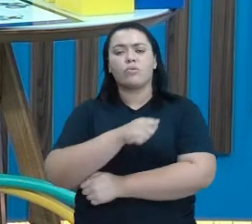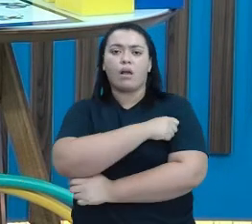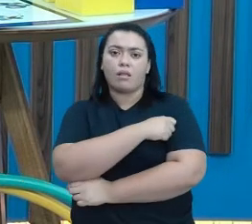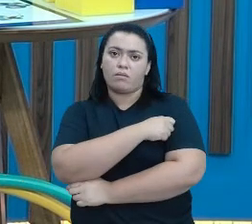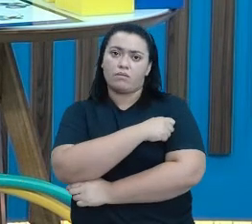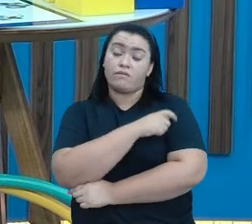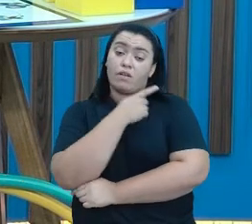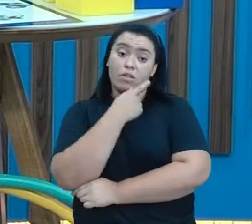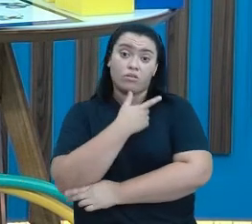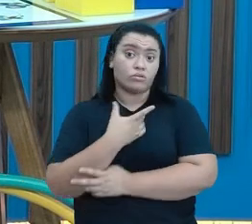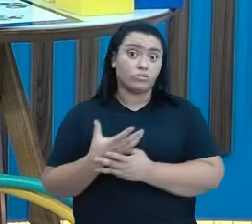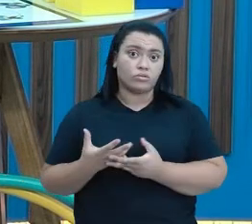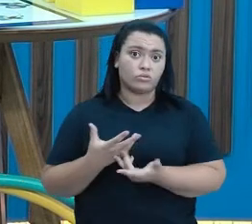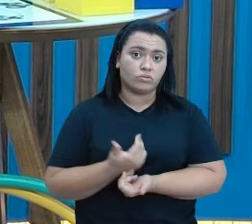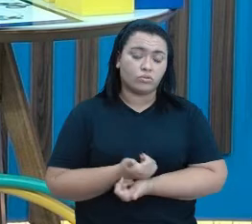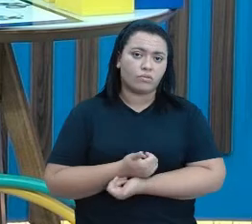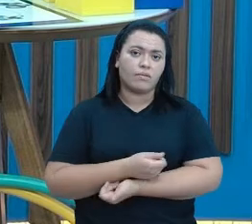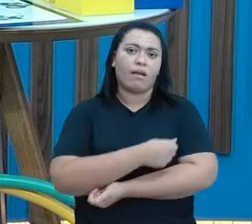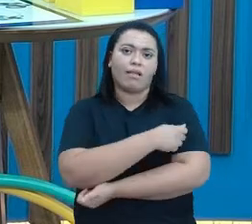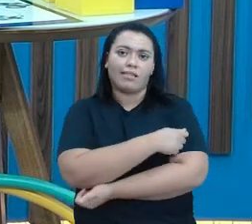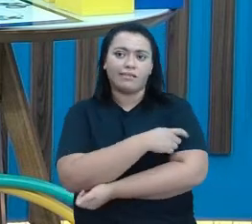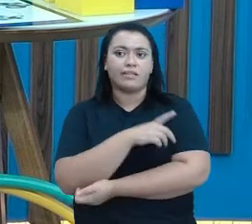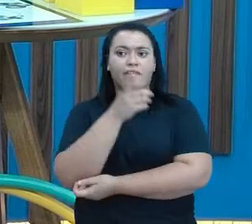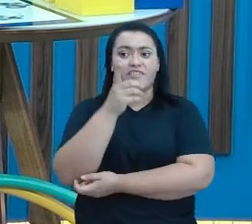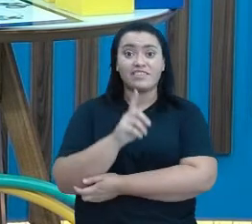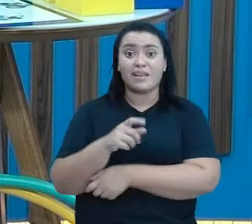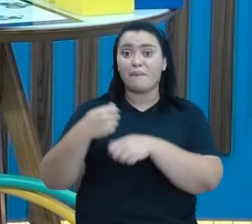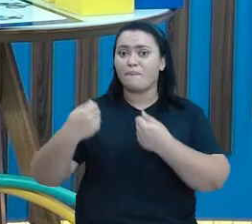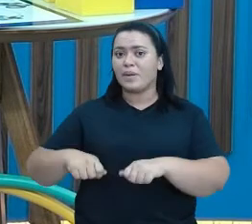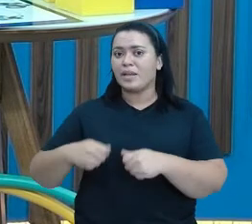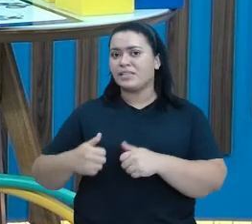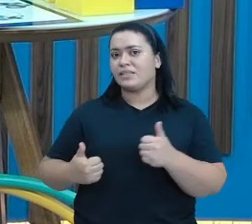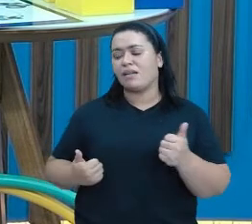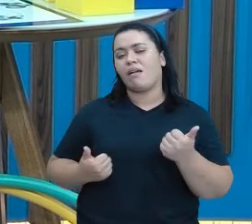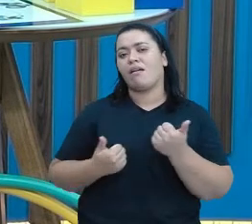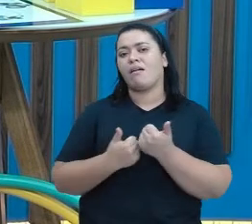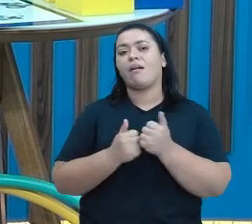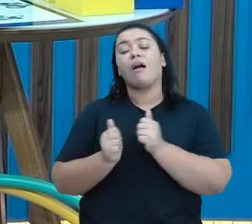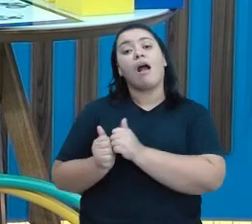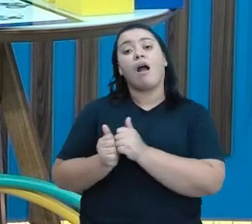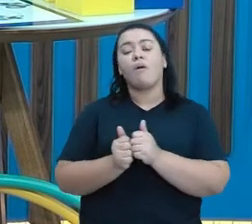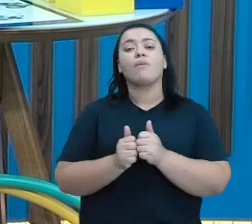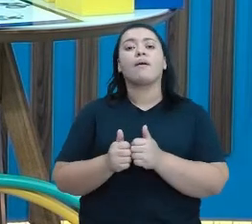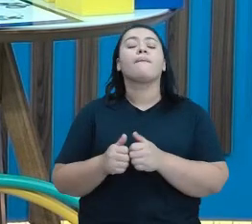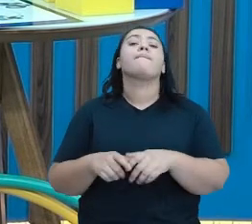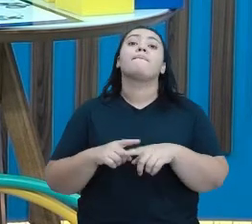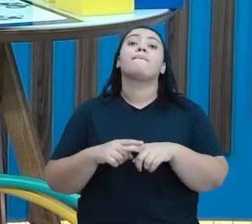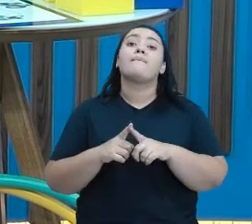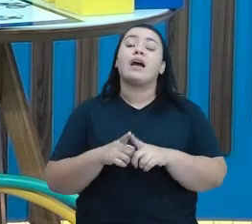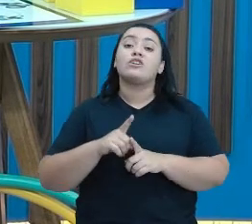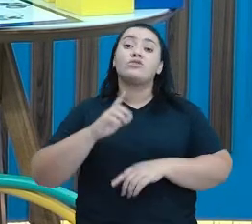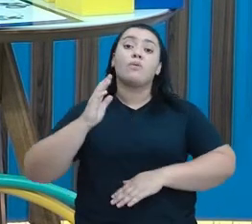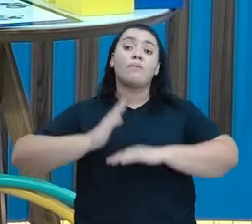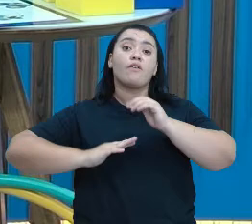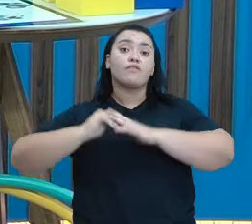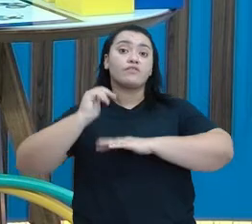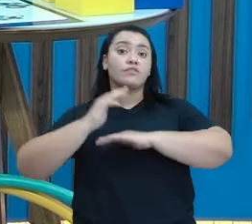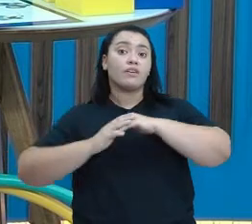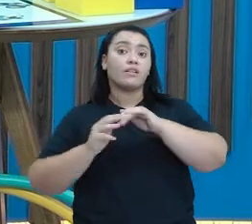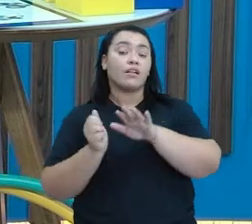todo estudante com deficiência que necessita desse acompanhamento, mas é o profissional do AEE que